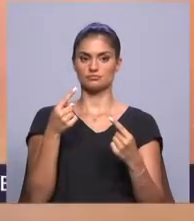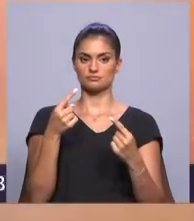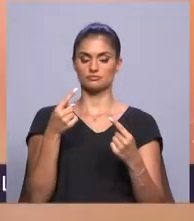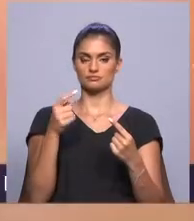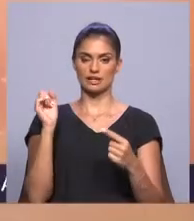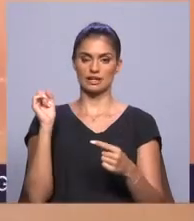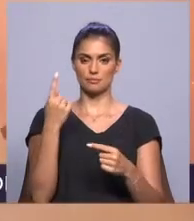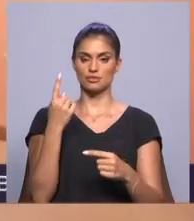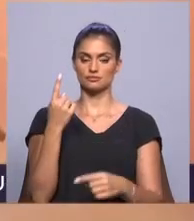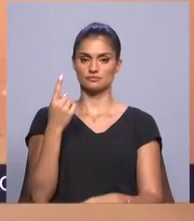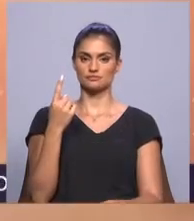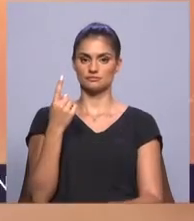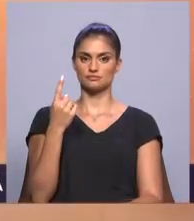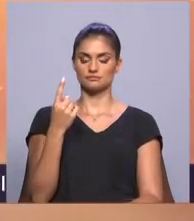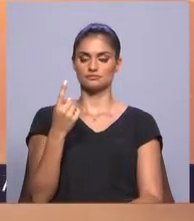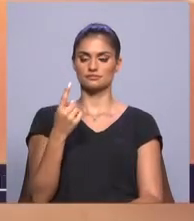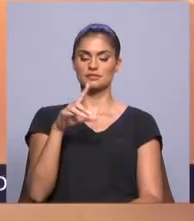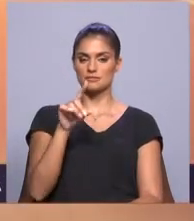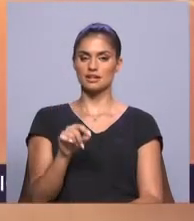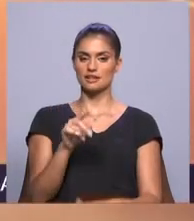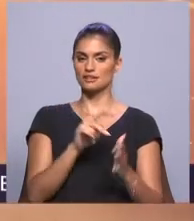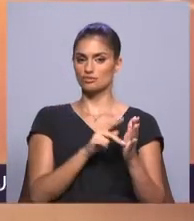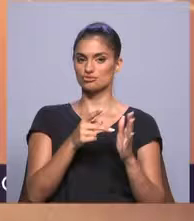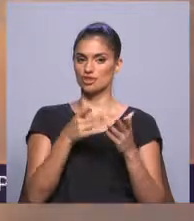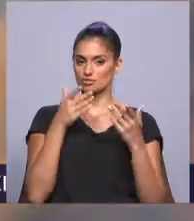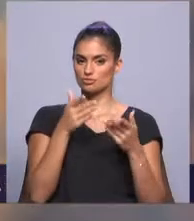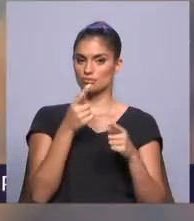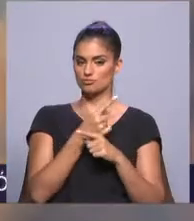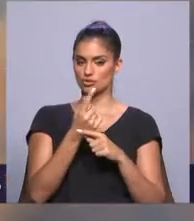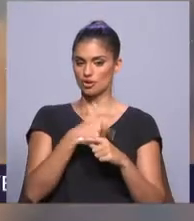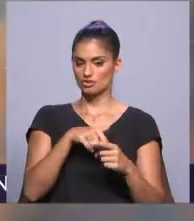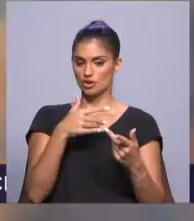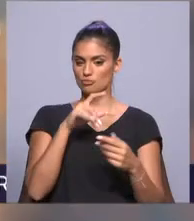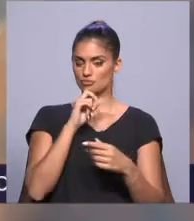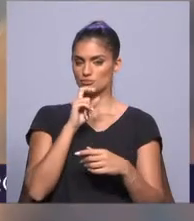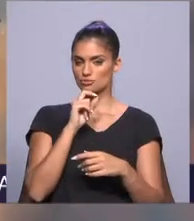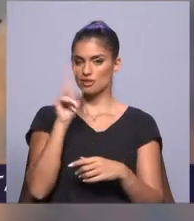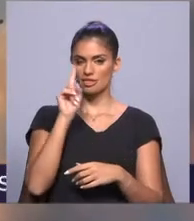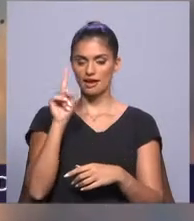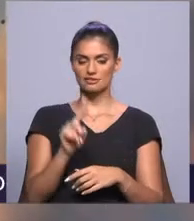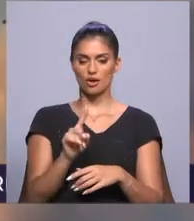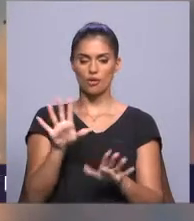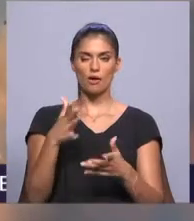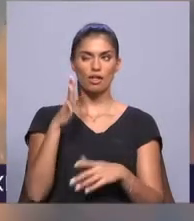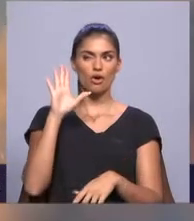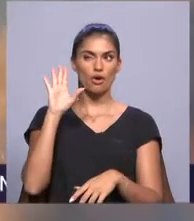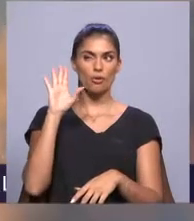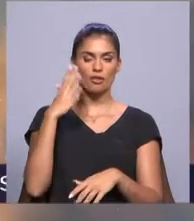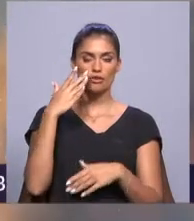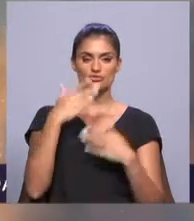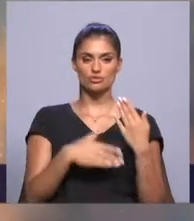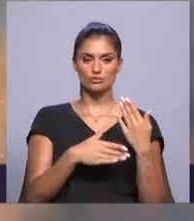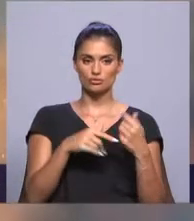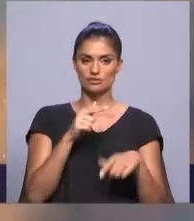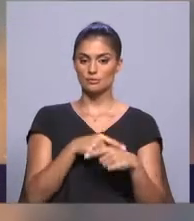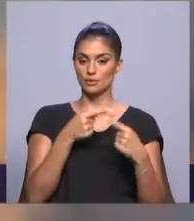muito rapidamente. E a tecnologia ajudou muito nisto, porque nós agora podemos datar. Quando é que isto aconteceu? Olha, aconteceu num período de tempo que